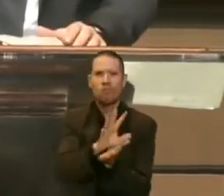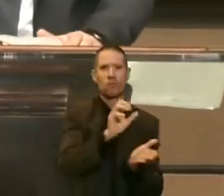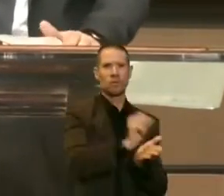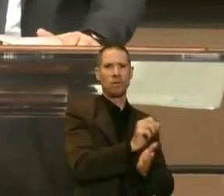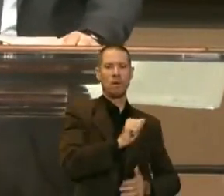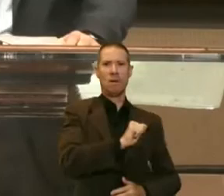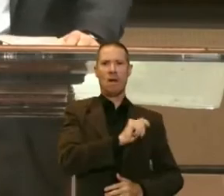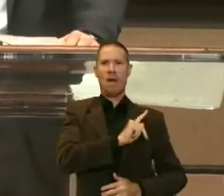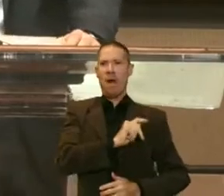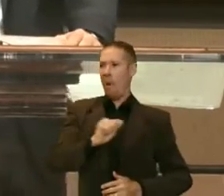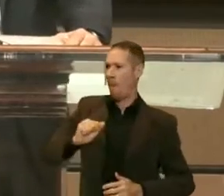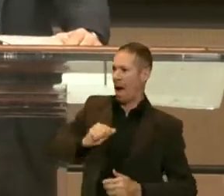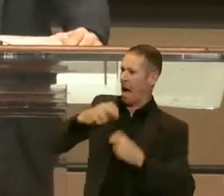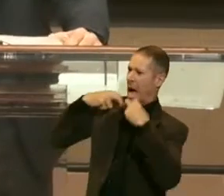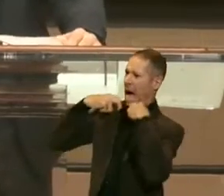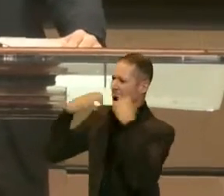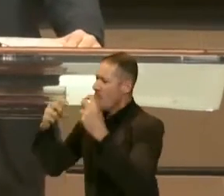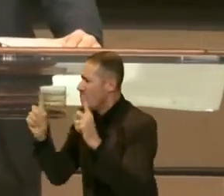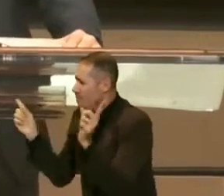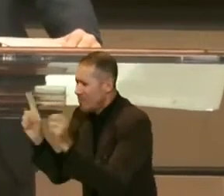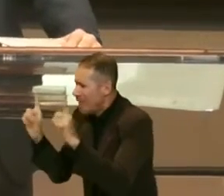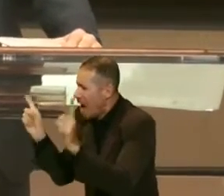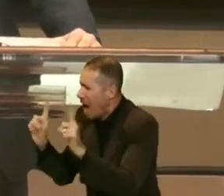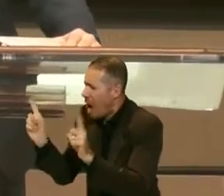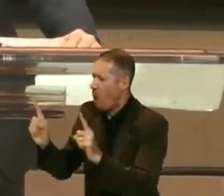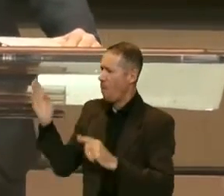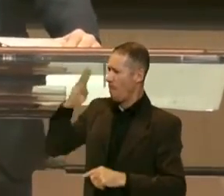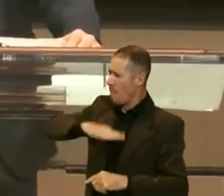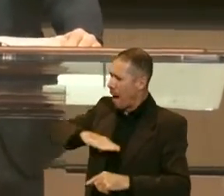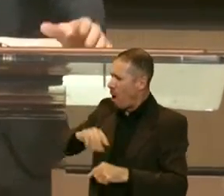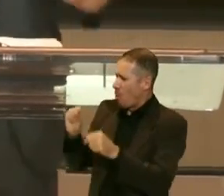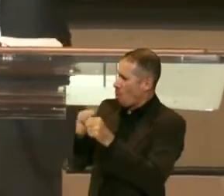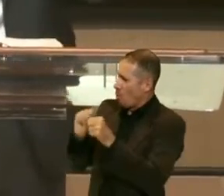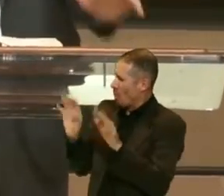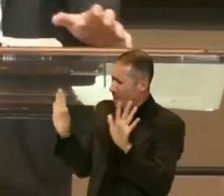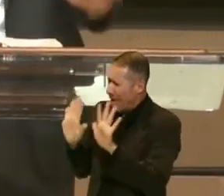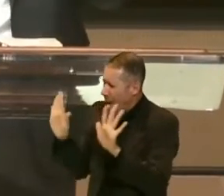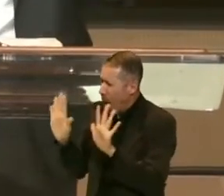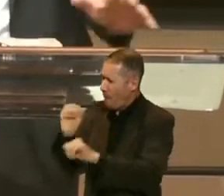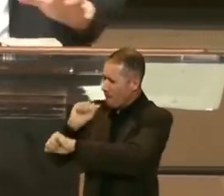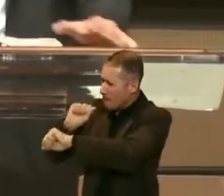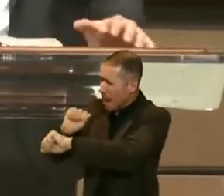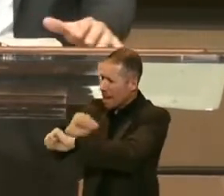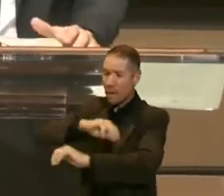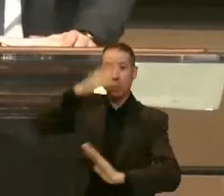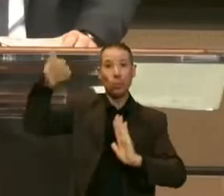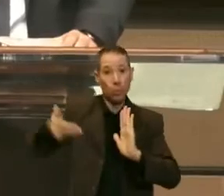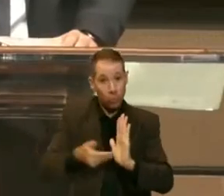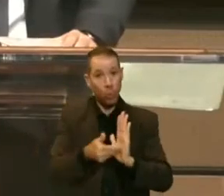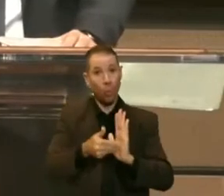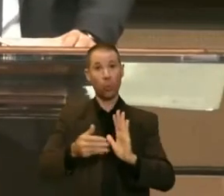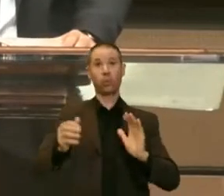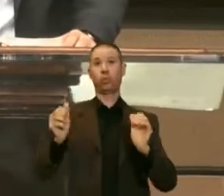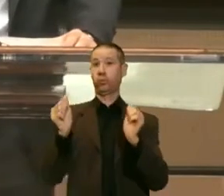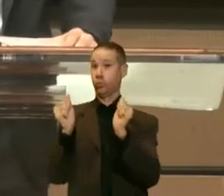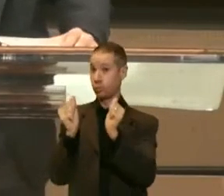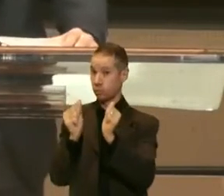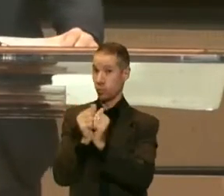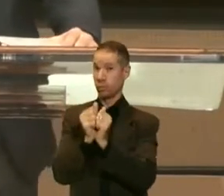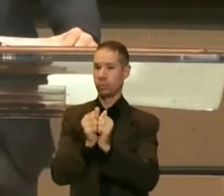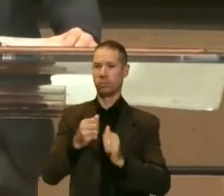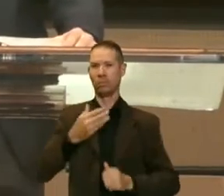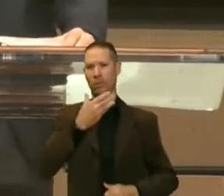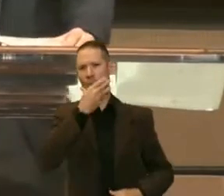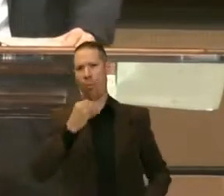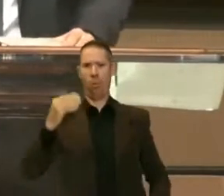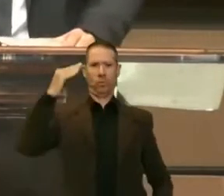em alta voz: não te faças nenhum mal, que todos aqui estamos. Então o